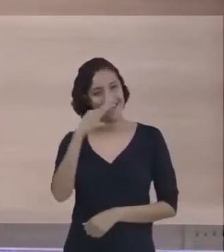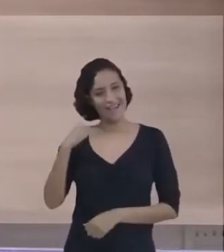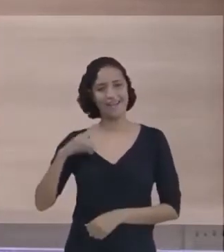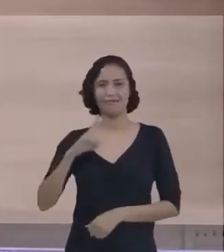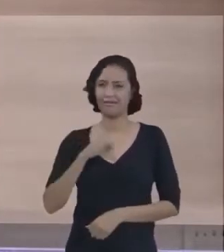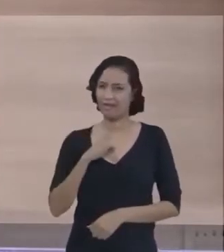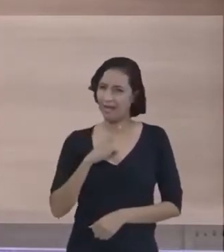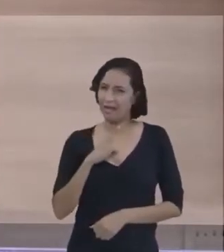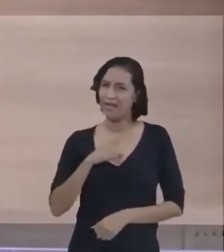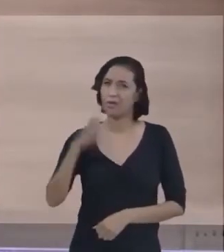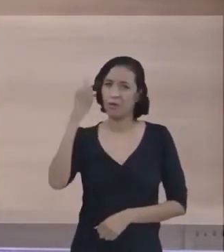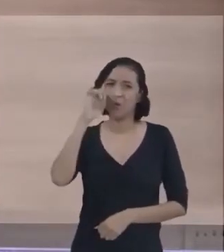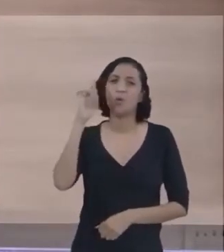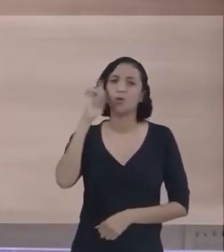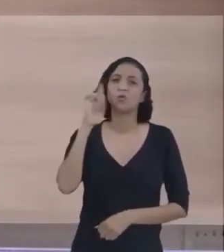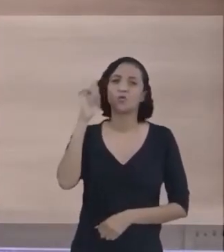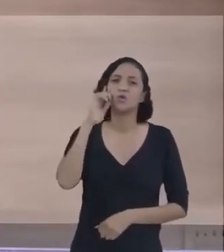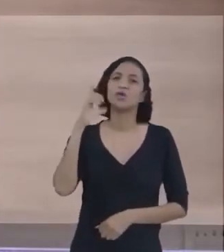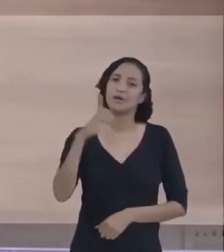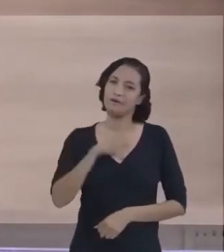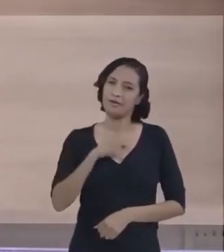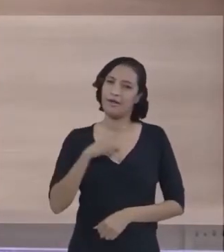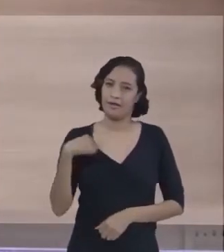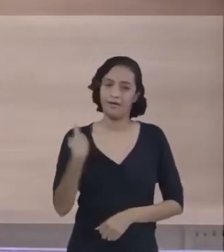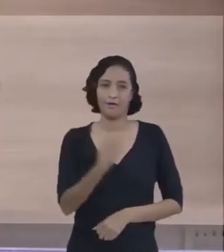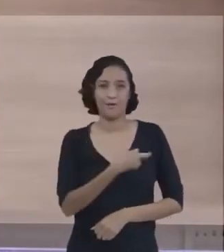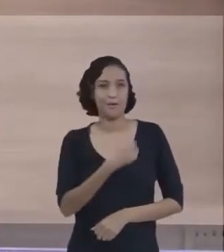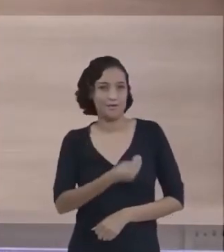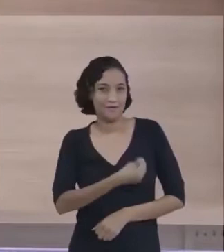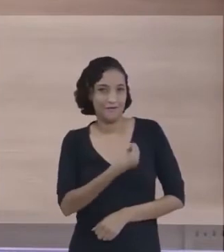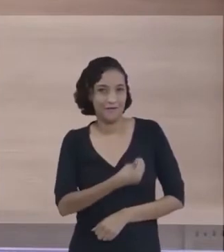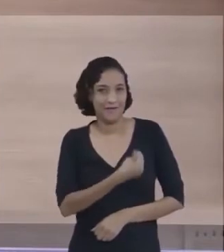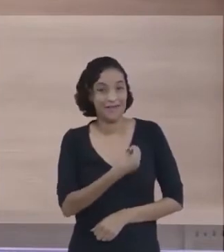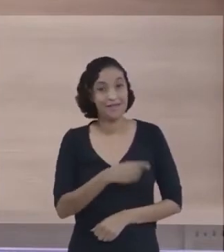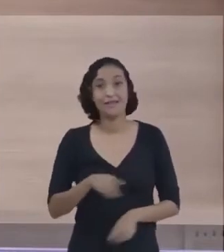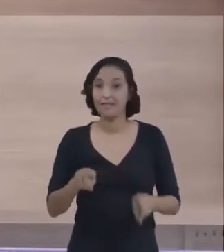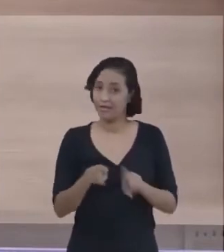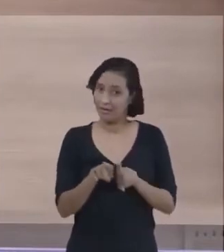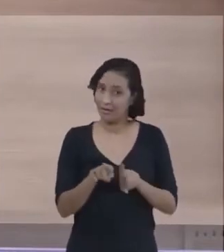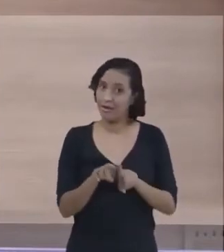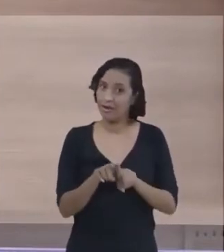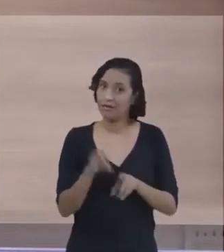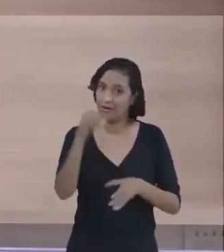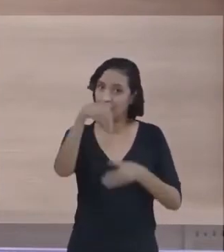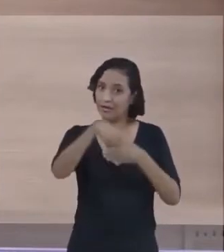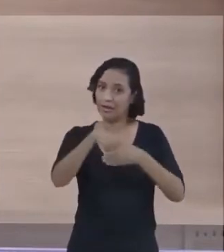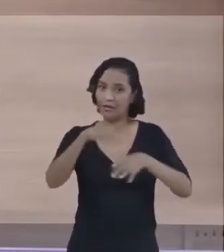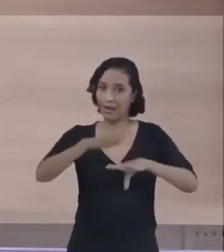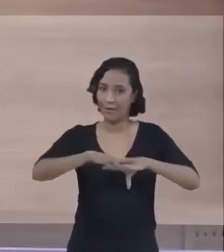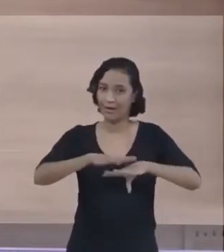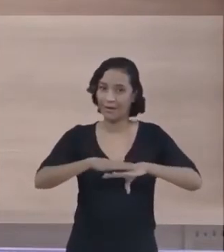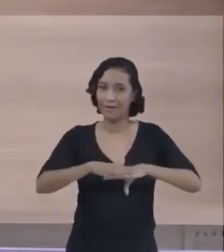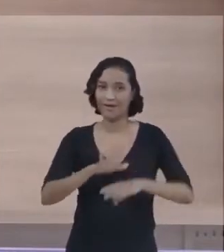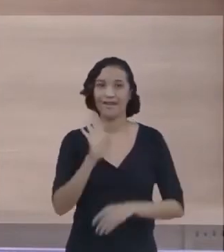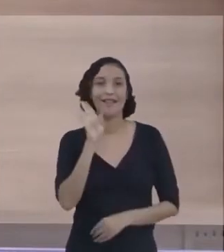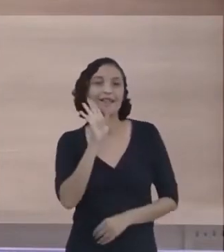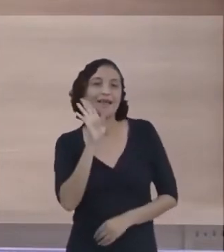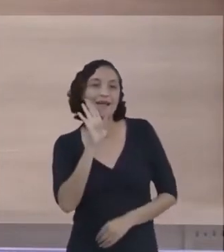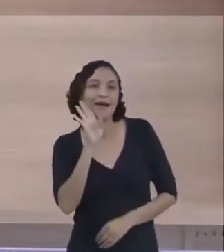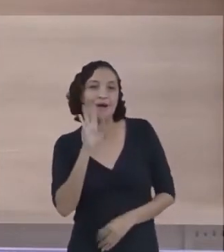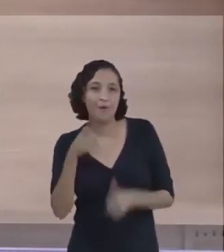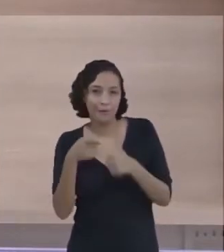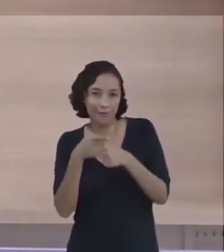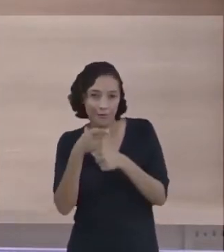falamos todos os dias, e são medidas, também faz parte da matemática. Olha que legal,